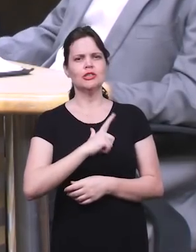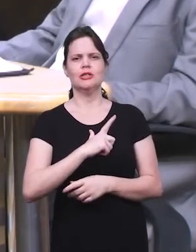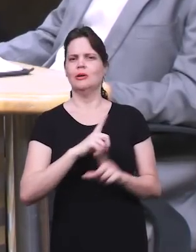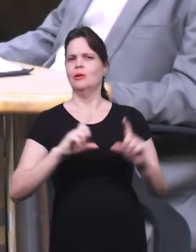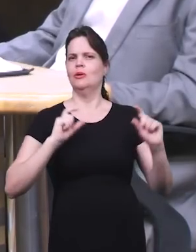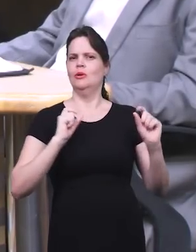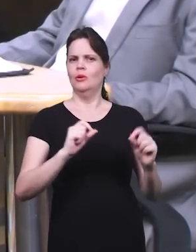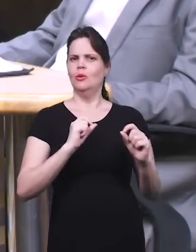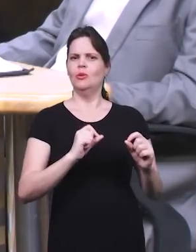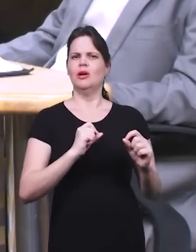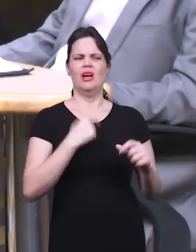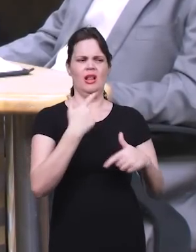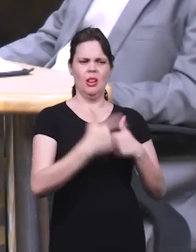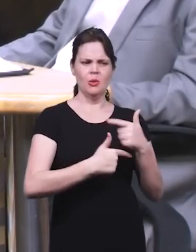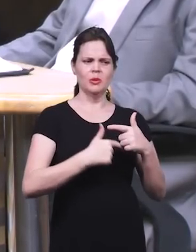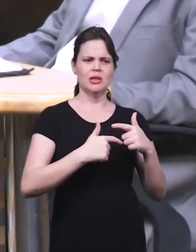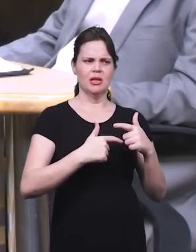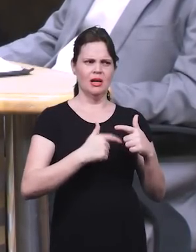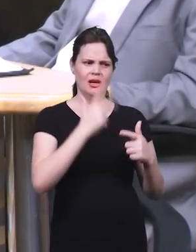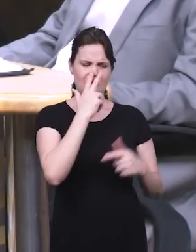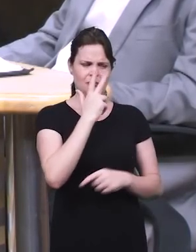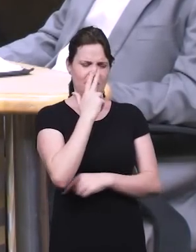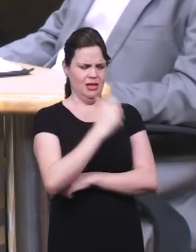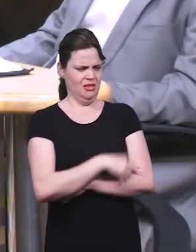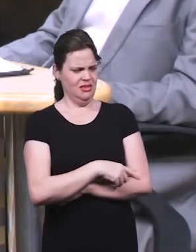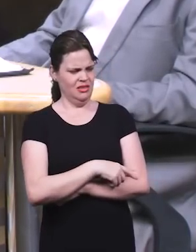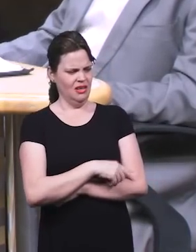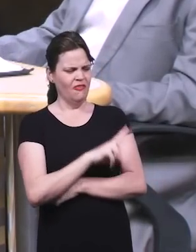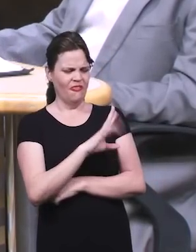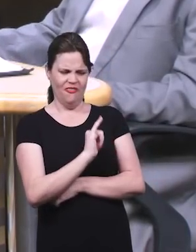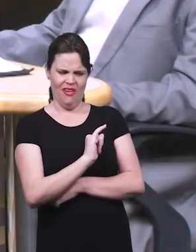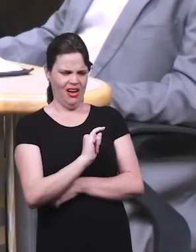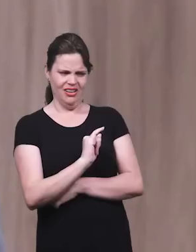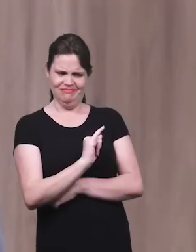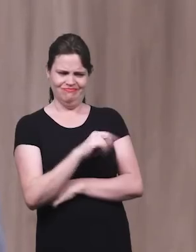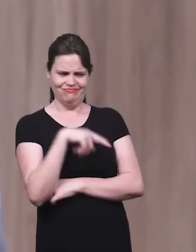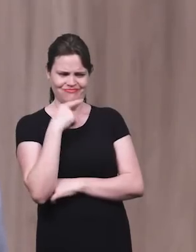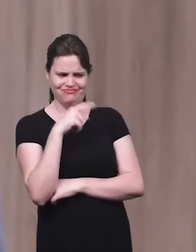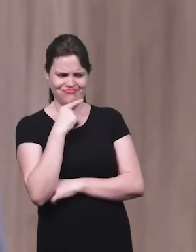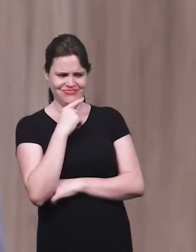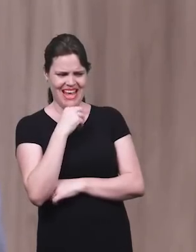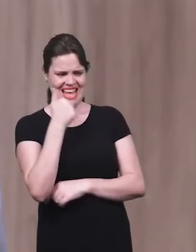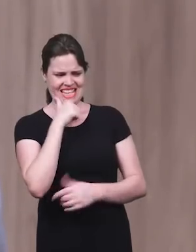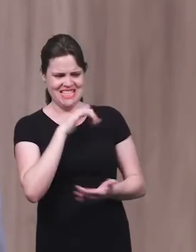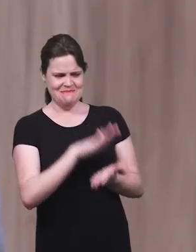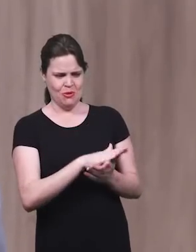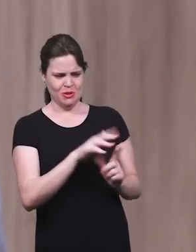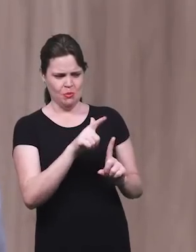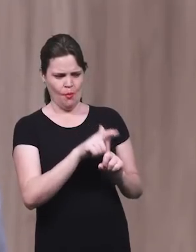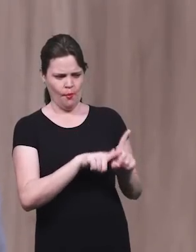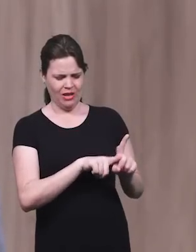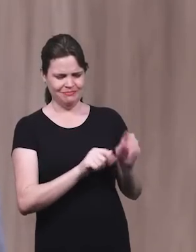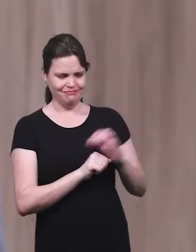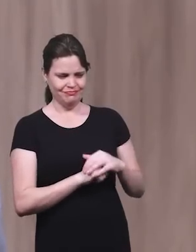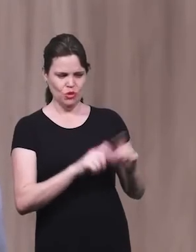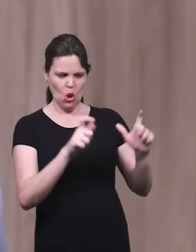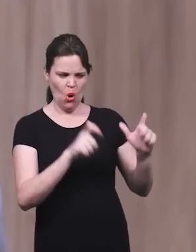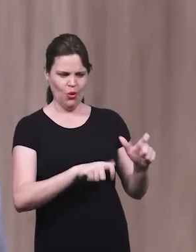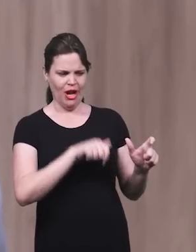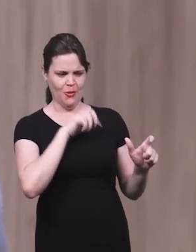sua família. A família de Abraão tinha tudo para dar errado. Uma esposa estéril, uma região